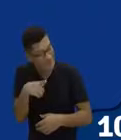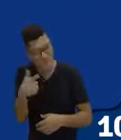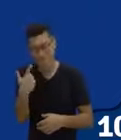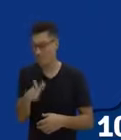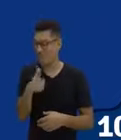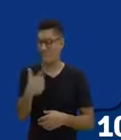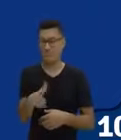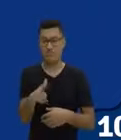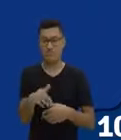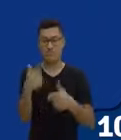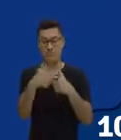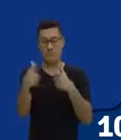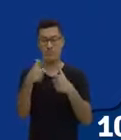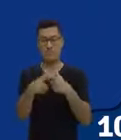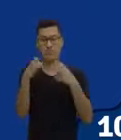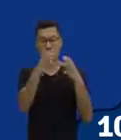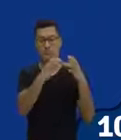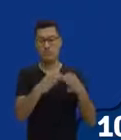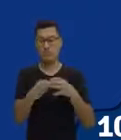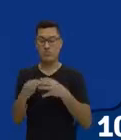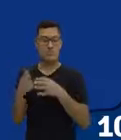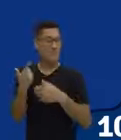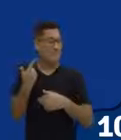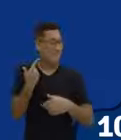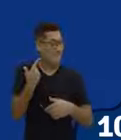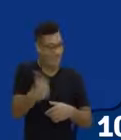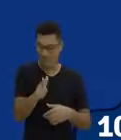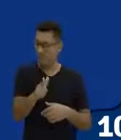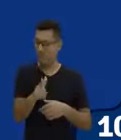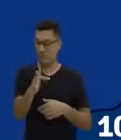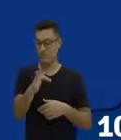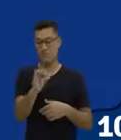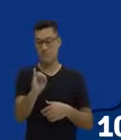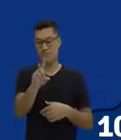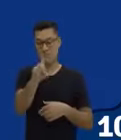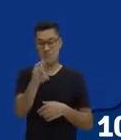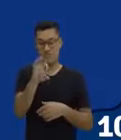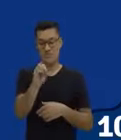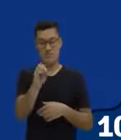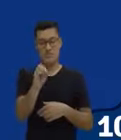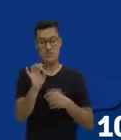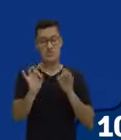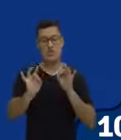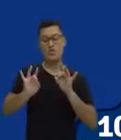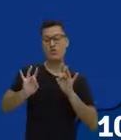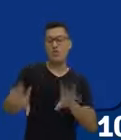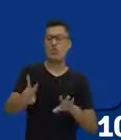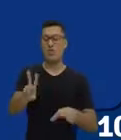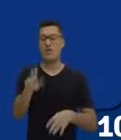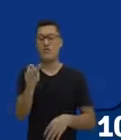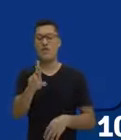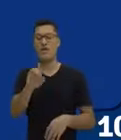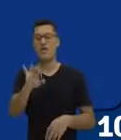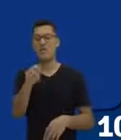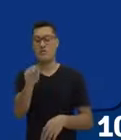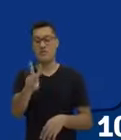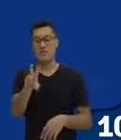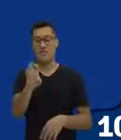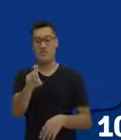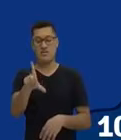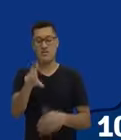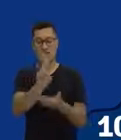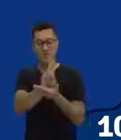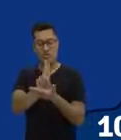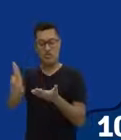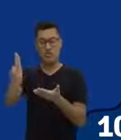ou seja, os casos que não possuem parte fixa, só possuem a parte variável, a função ela já não vai ser chamada de